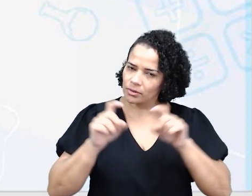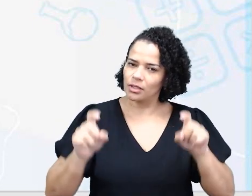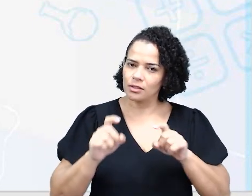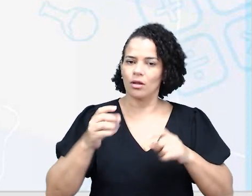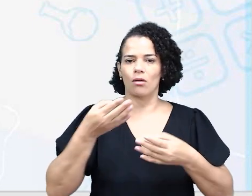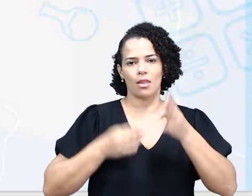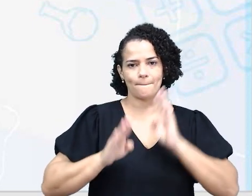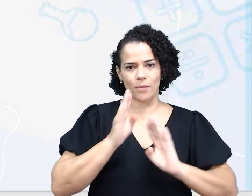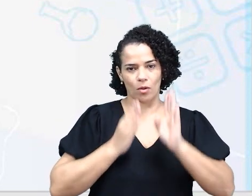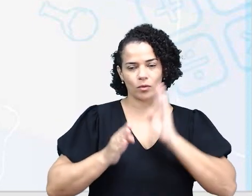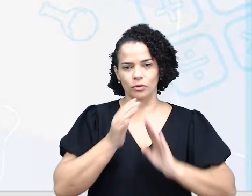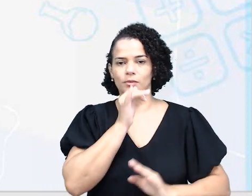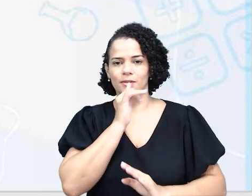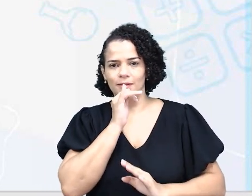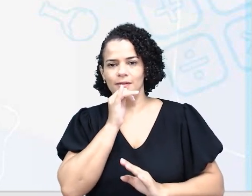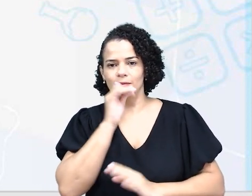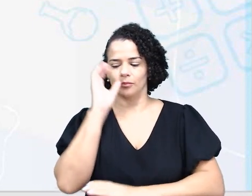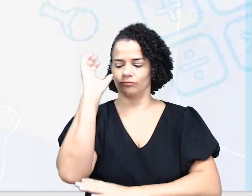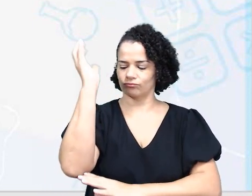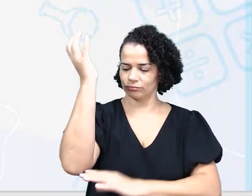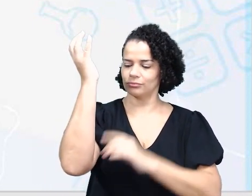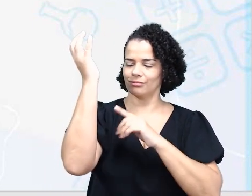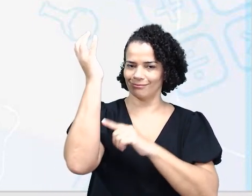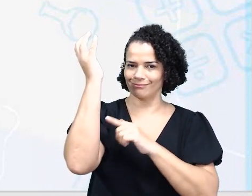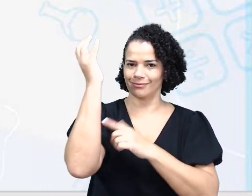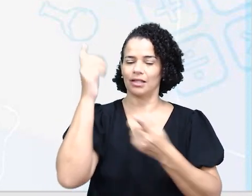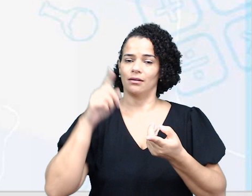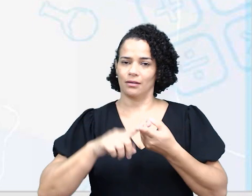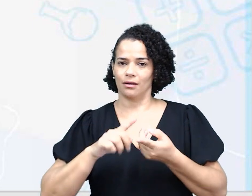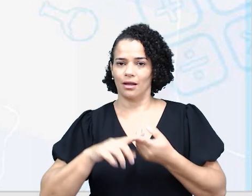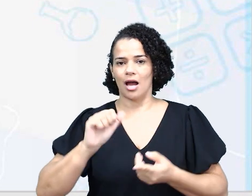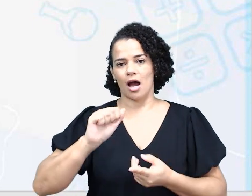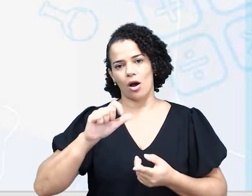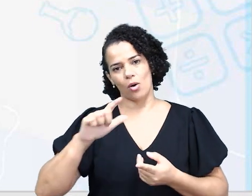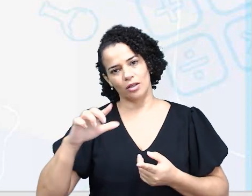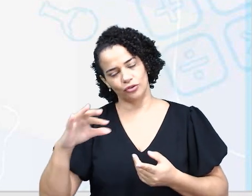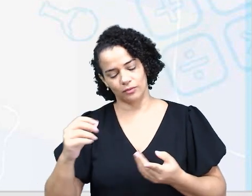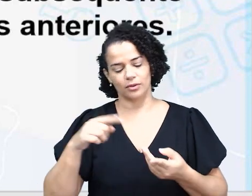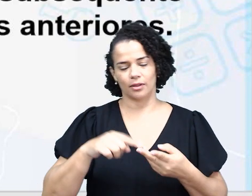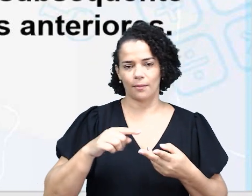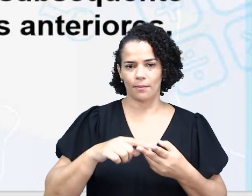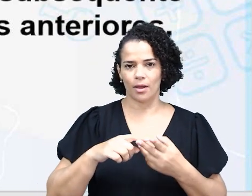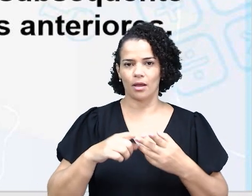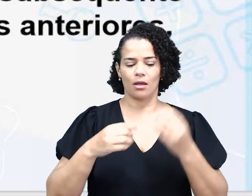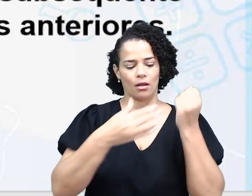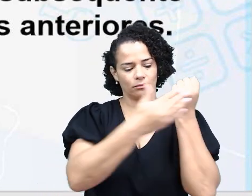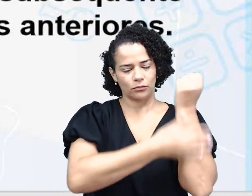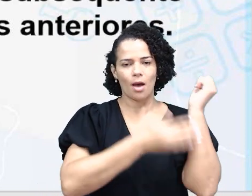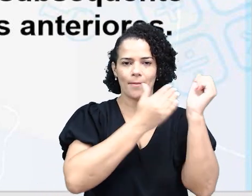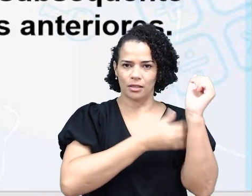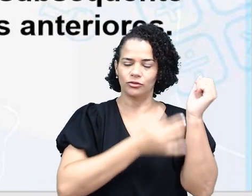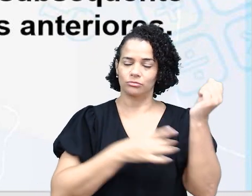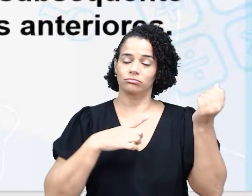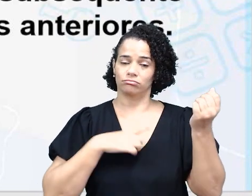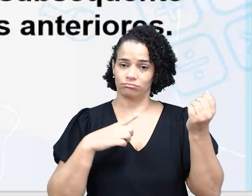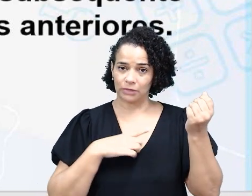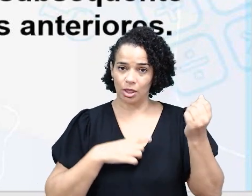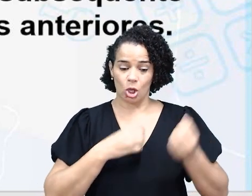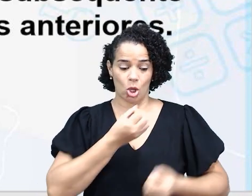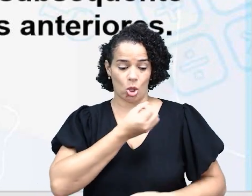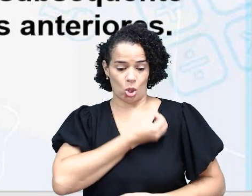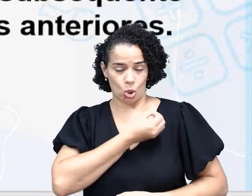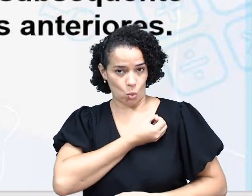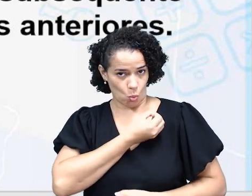na biologia, como, por exemplo, nos galhos das árvores, na alcachofra e no abacaxi. É uma sequência de números